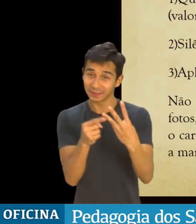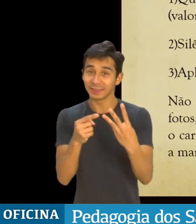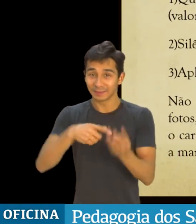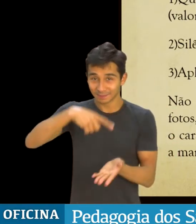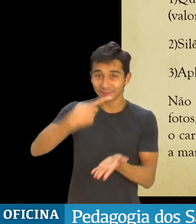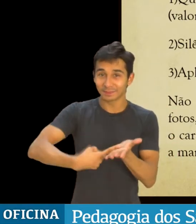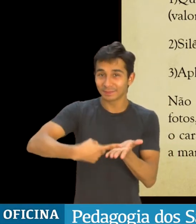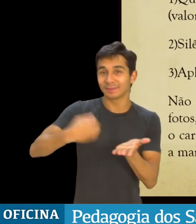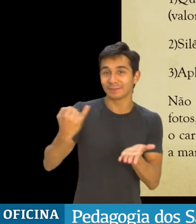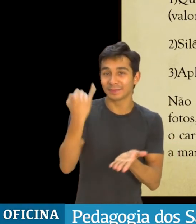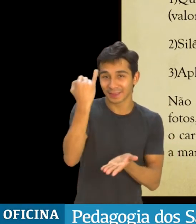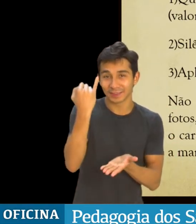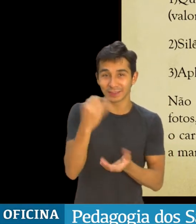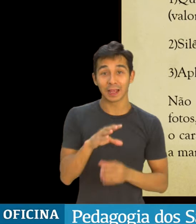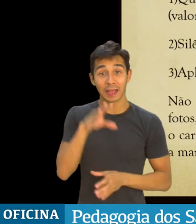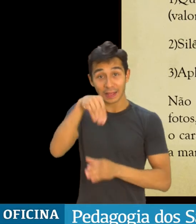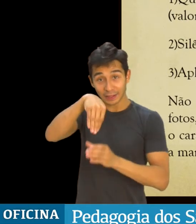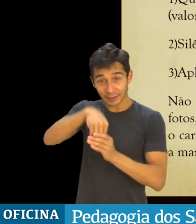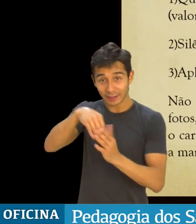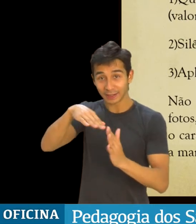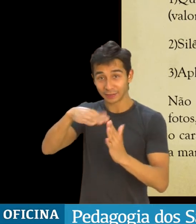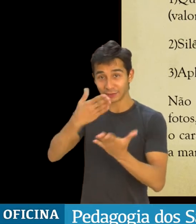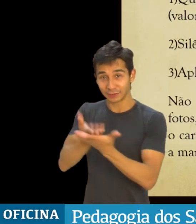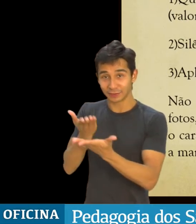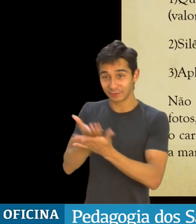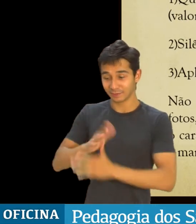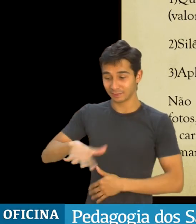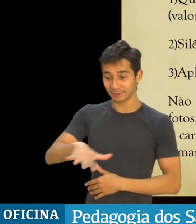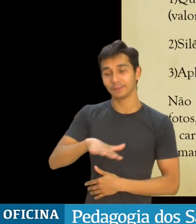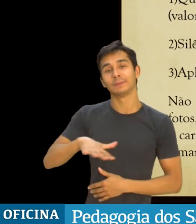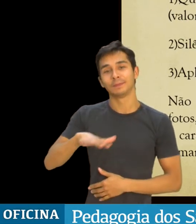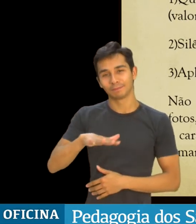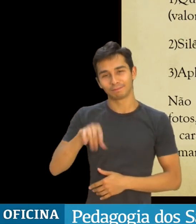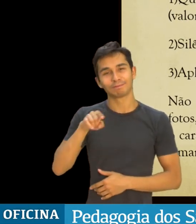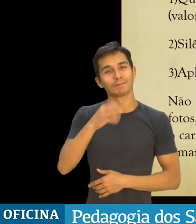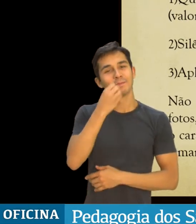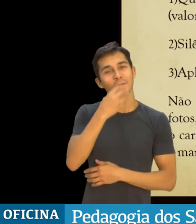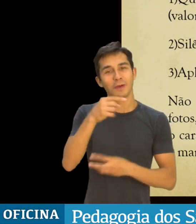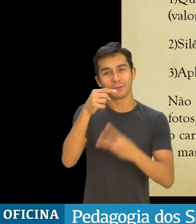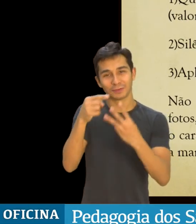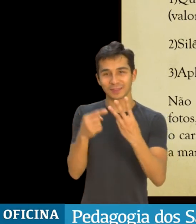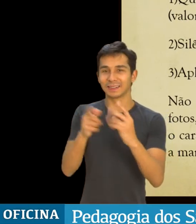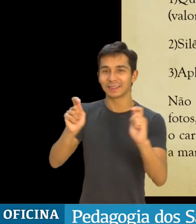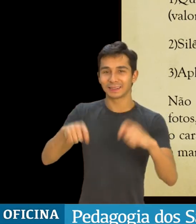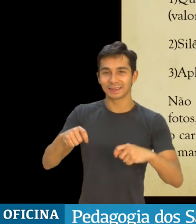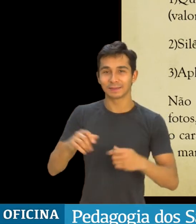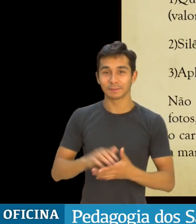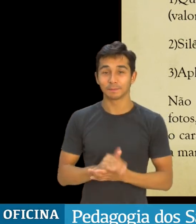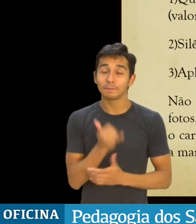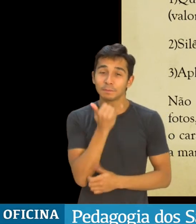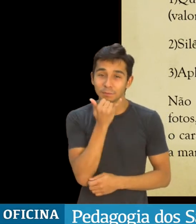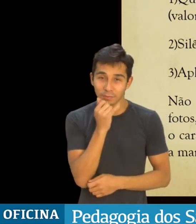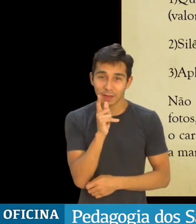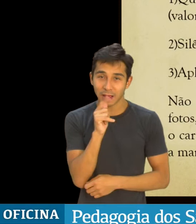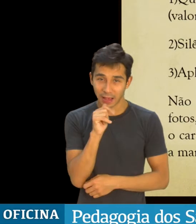por exemplo, funciona isso. Eu já são quase 15 anos... Beber uma aguinha aqui, só um minutinho, por favor.